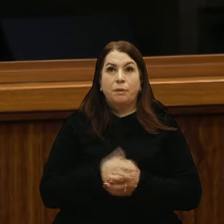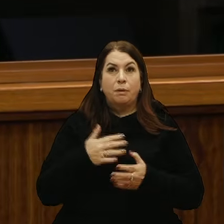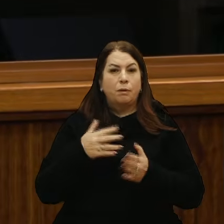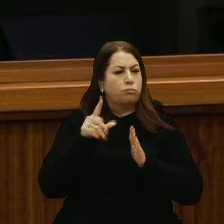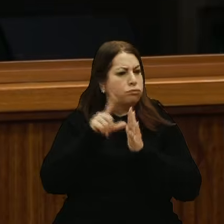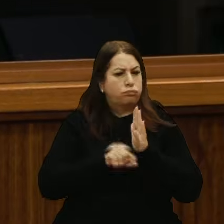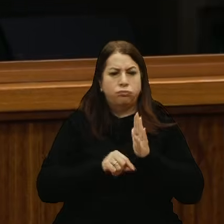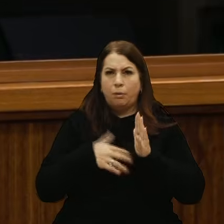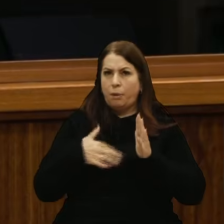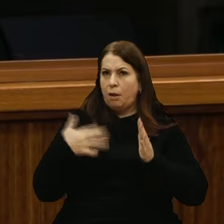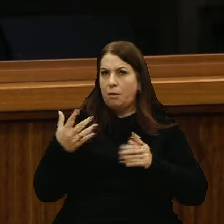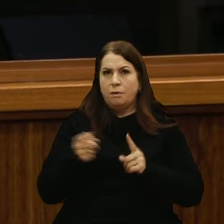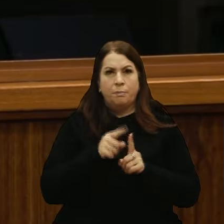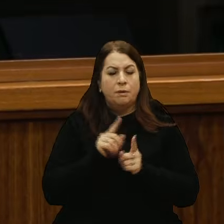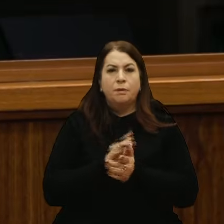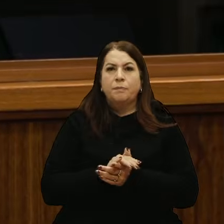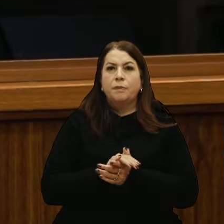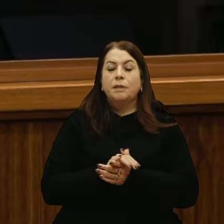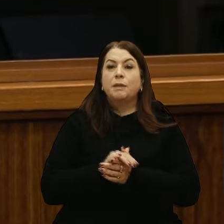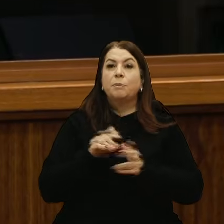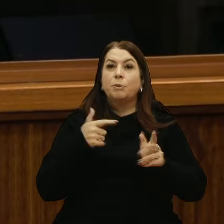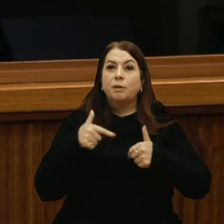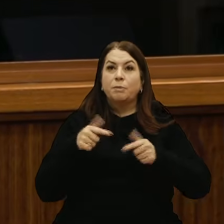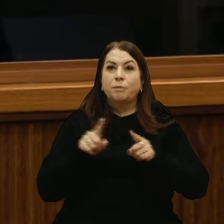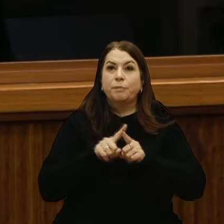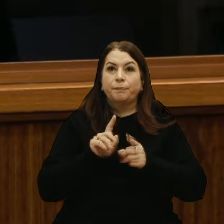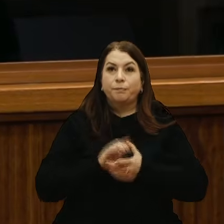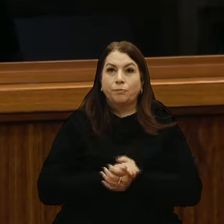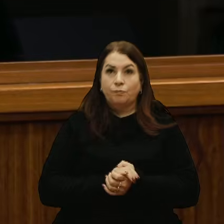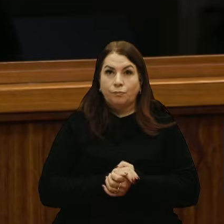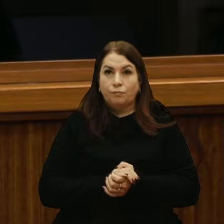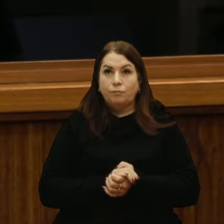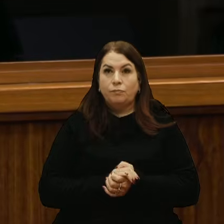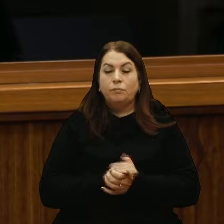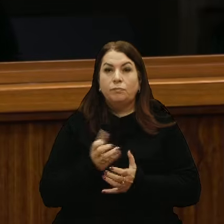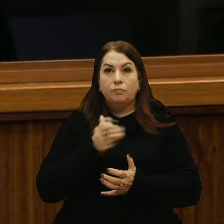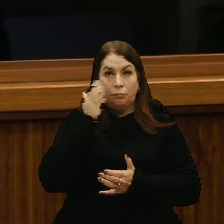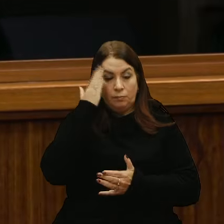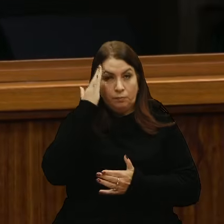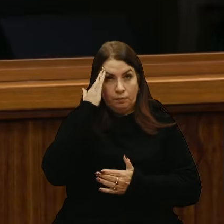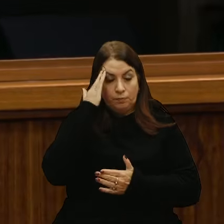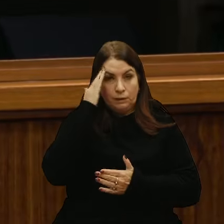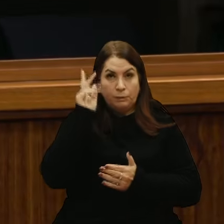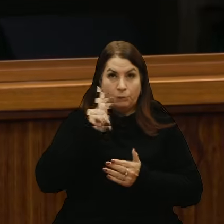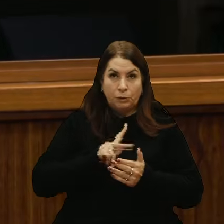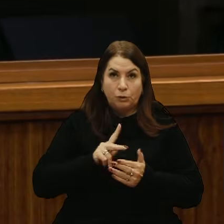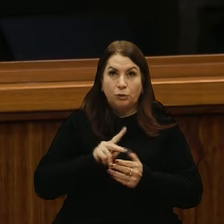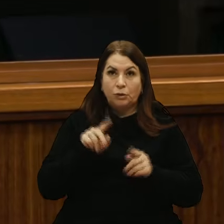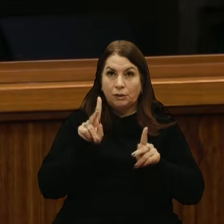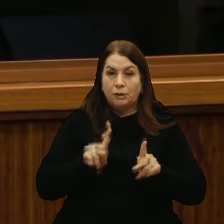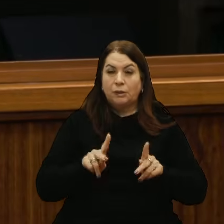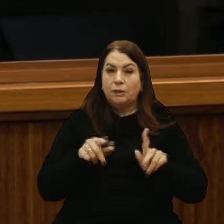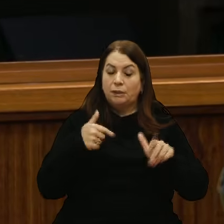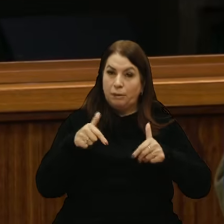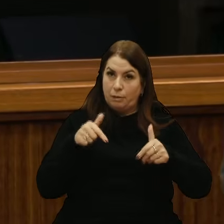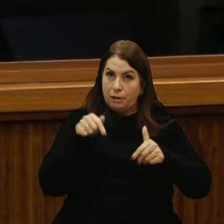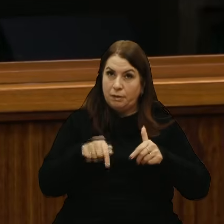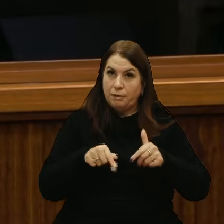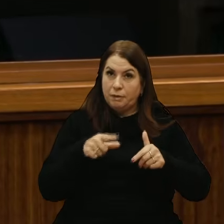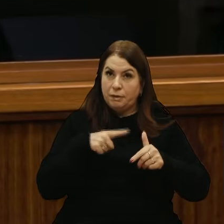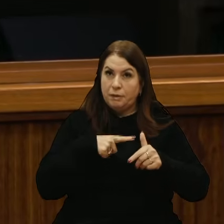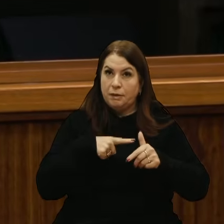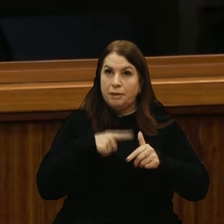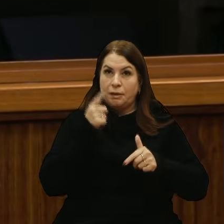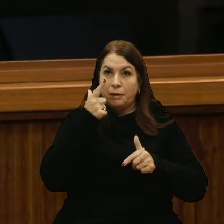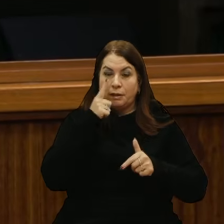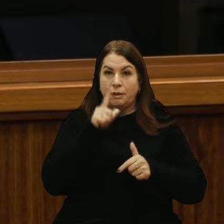Em relação às condições de trabalho também, eu queria saber se os coletores e os demais trabalhadores têm recebido